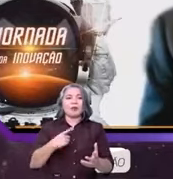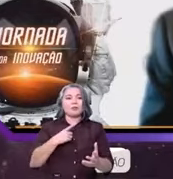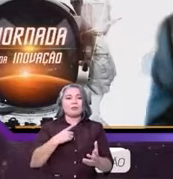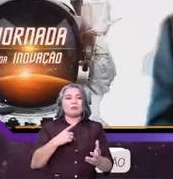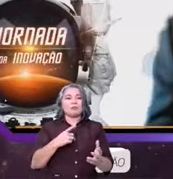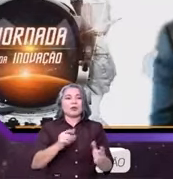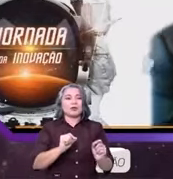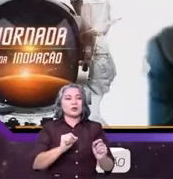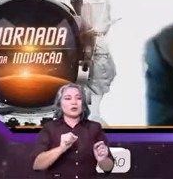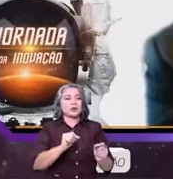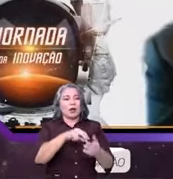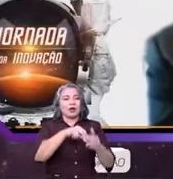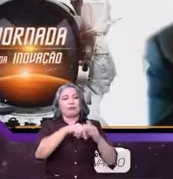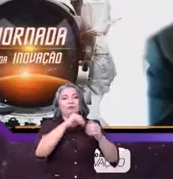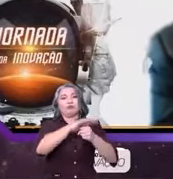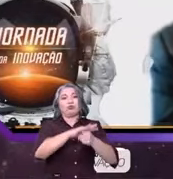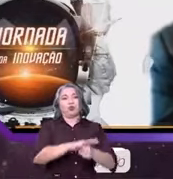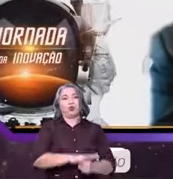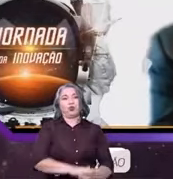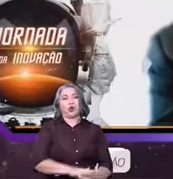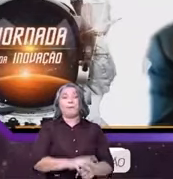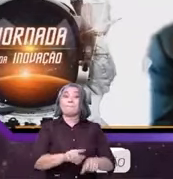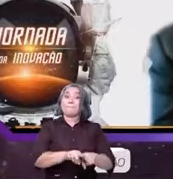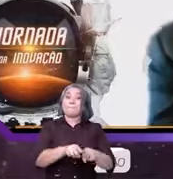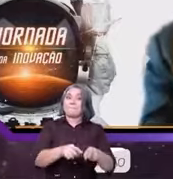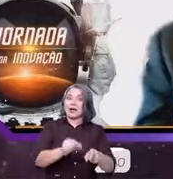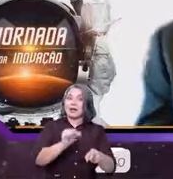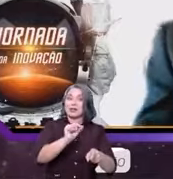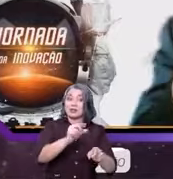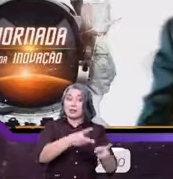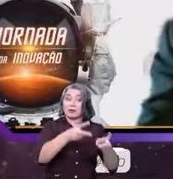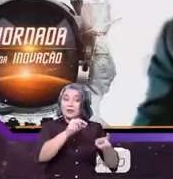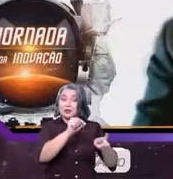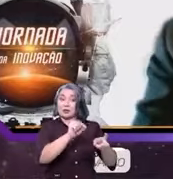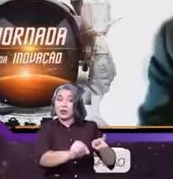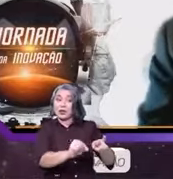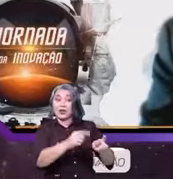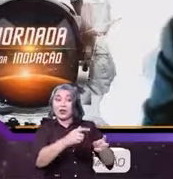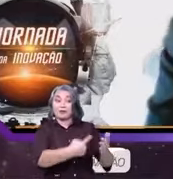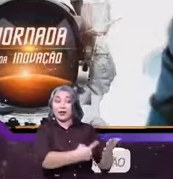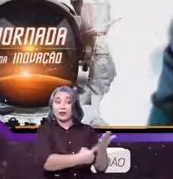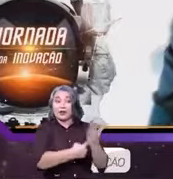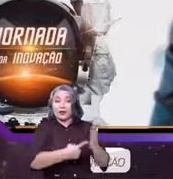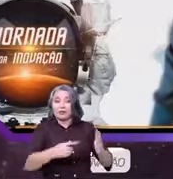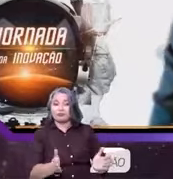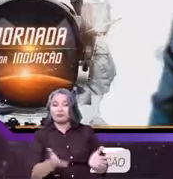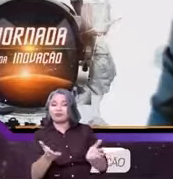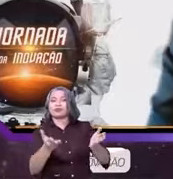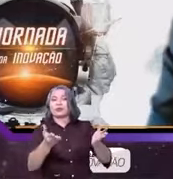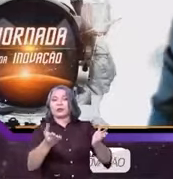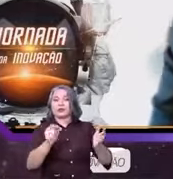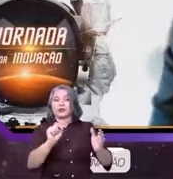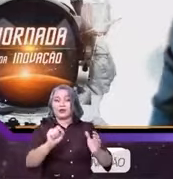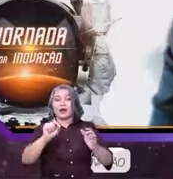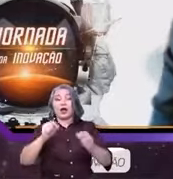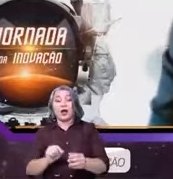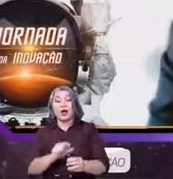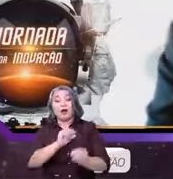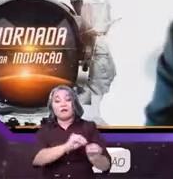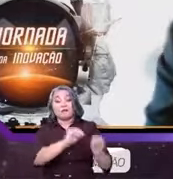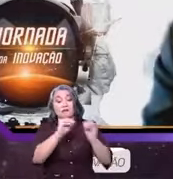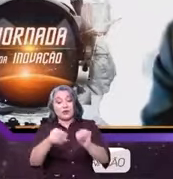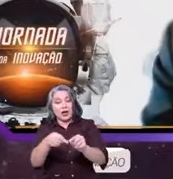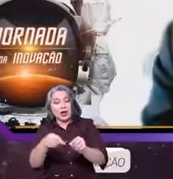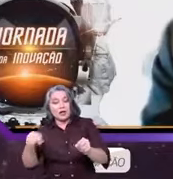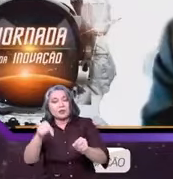reprimido. Desde que é óbvio, excelência, já que nós estamos, como o doutor Luiz Antônio, ilustre promotor de